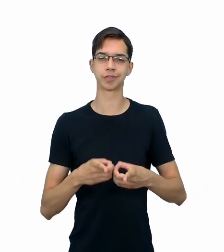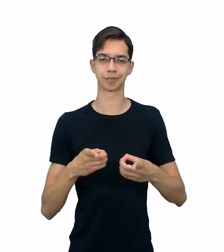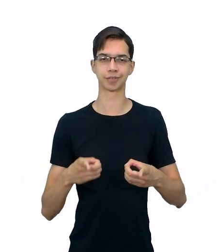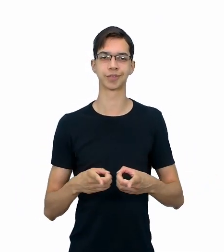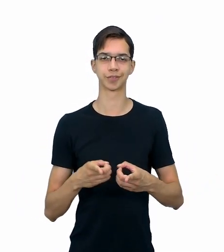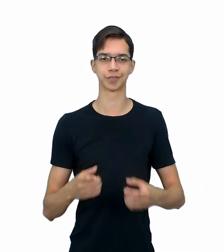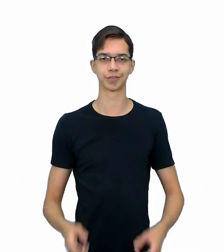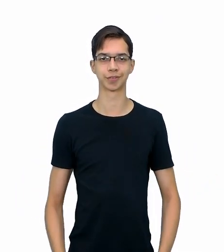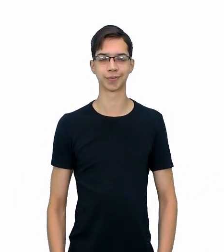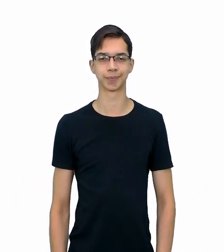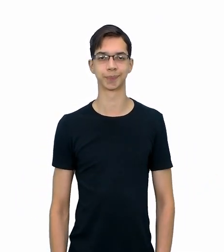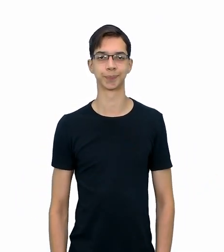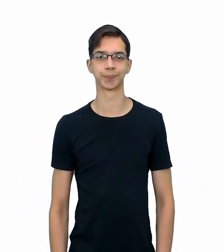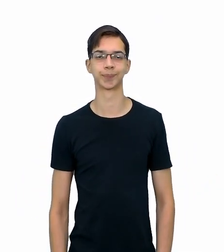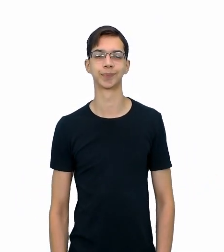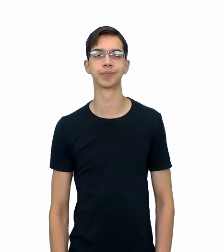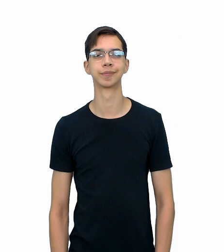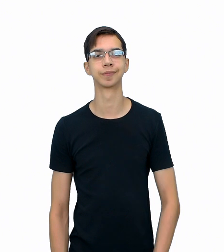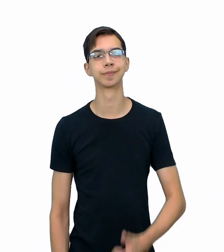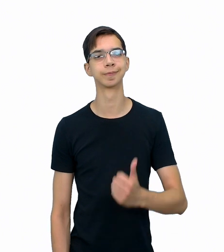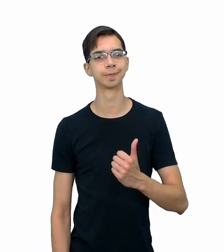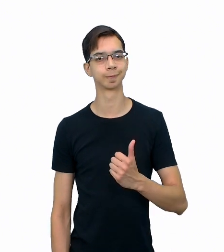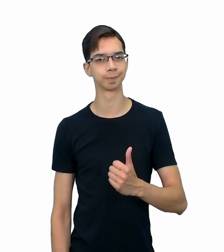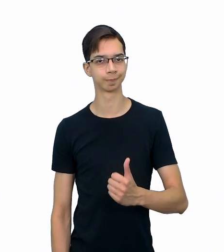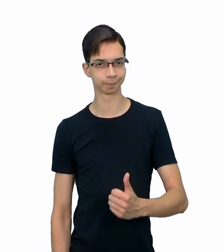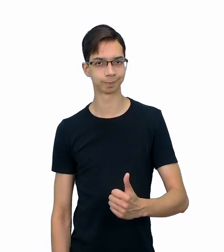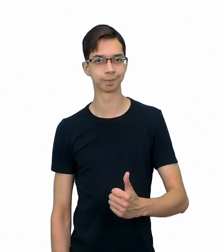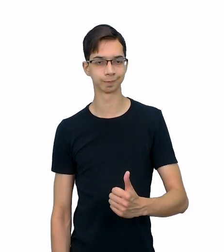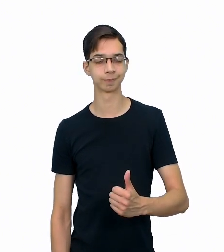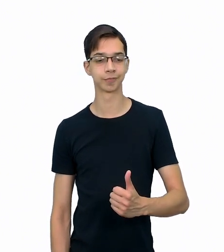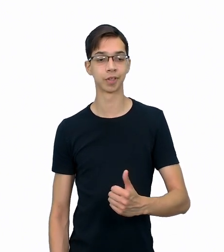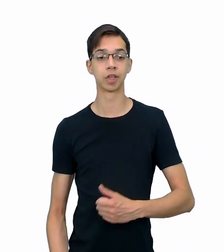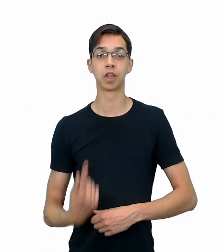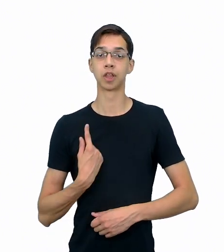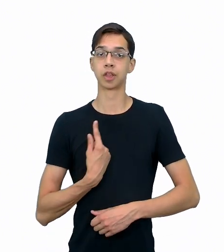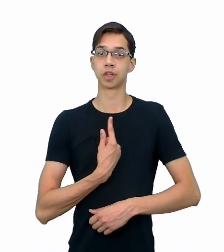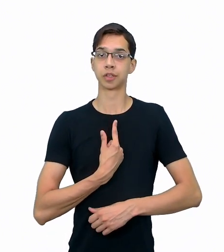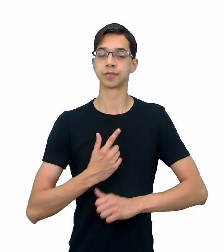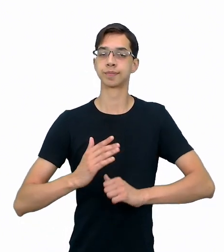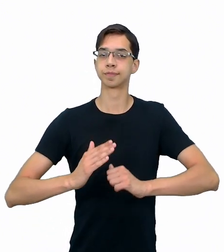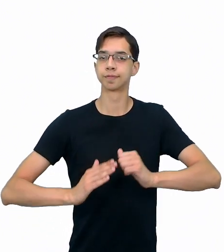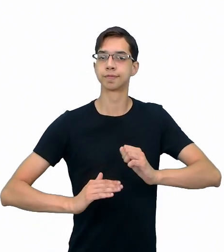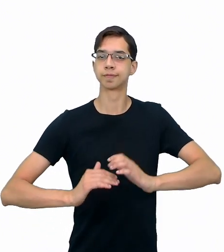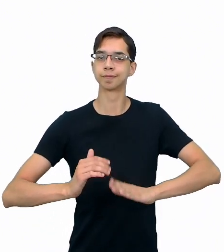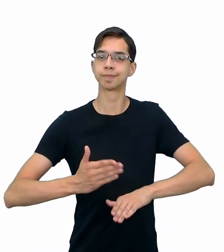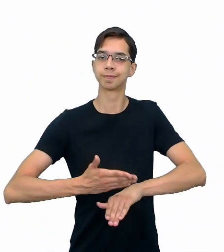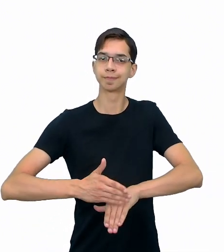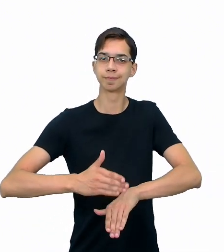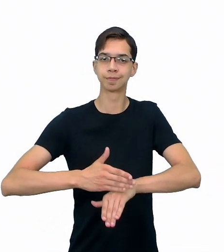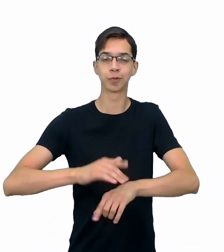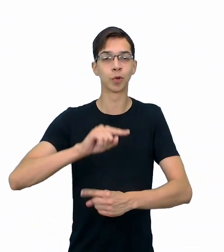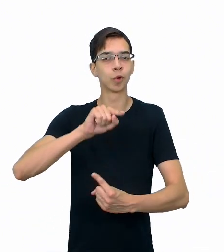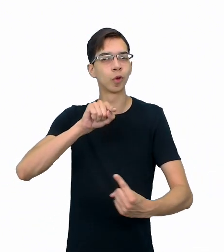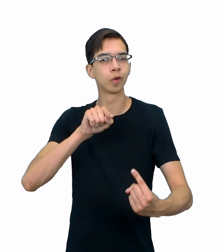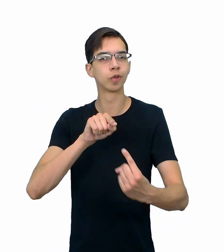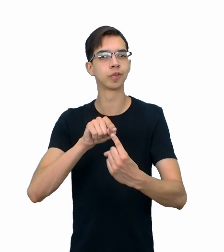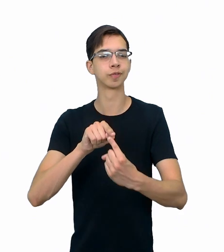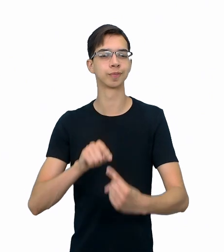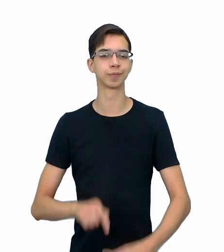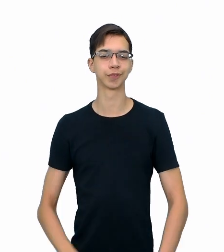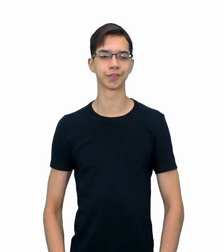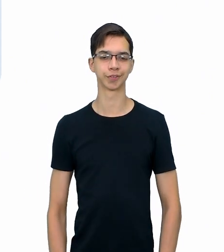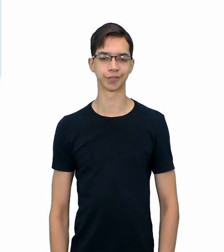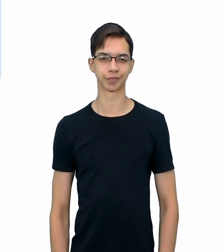Bom, articulado aí, como faz parte da nossa prática, associada aos objetivos está a nossa agenda. Então,